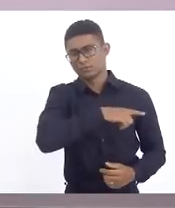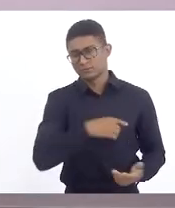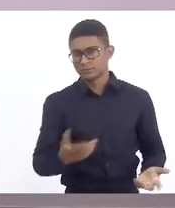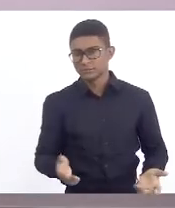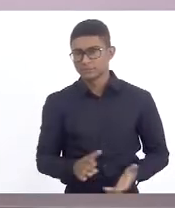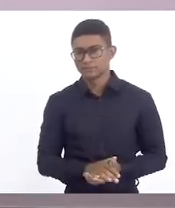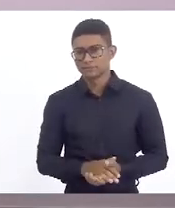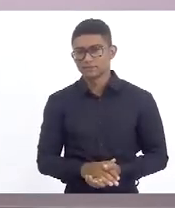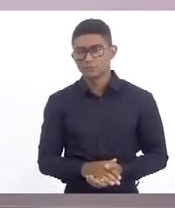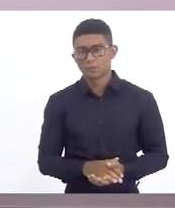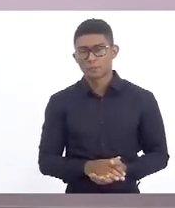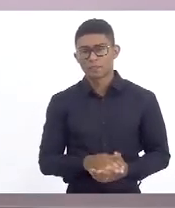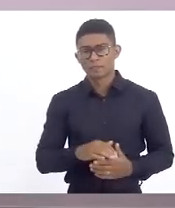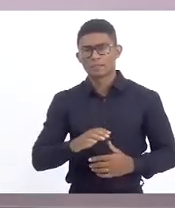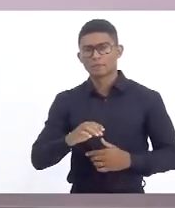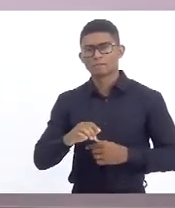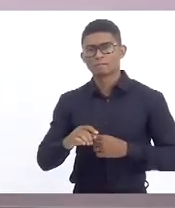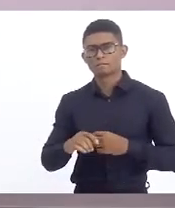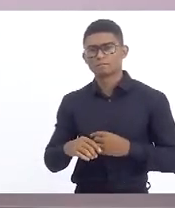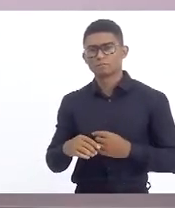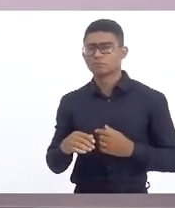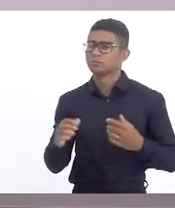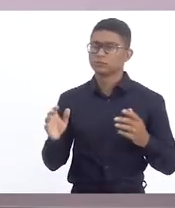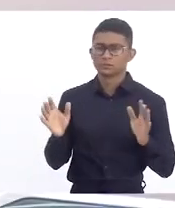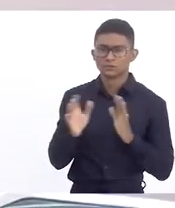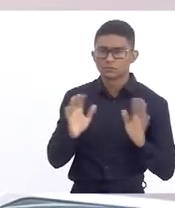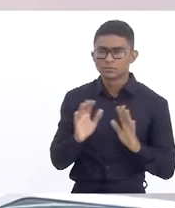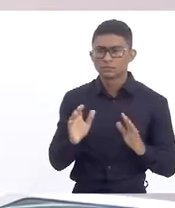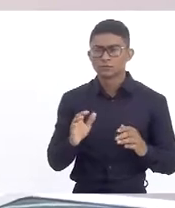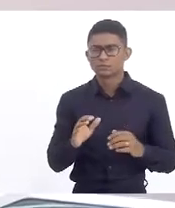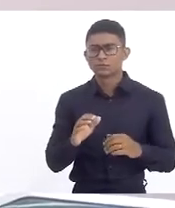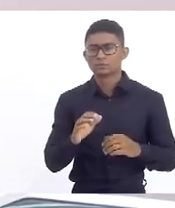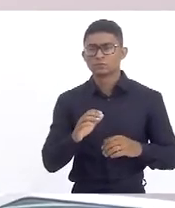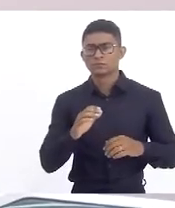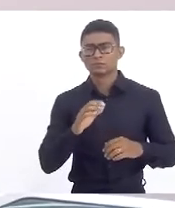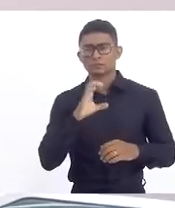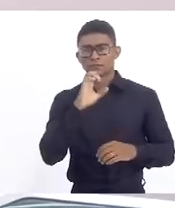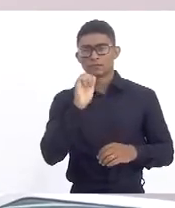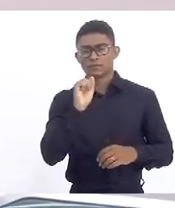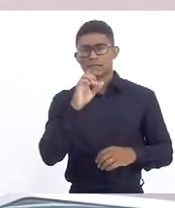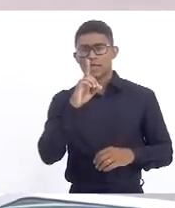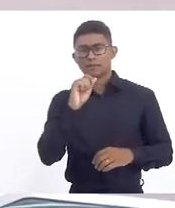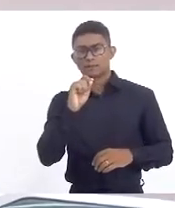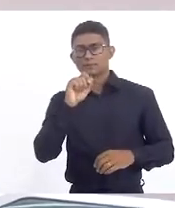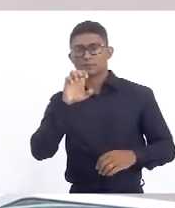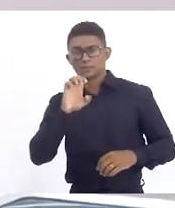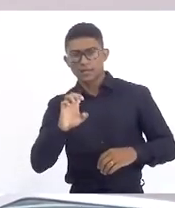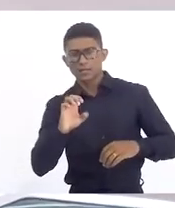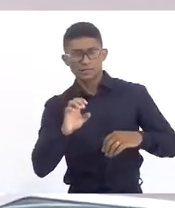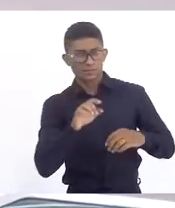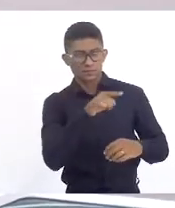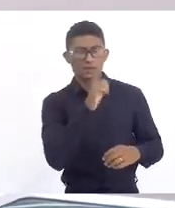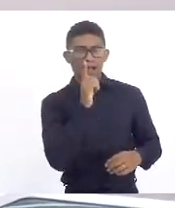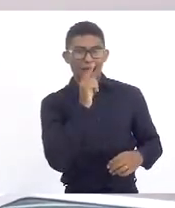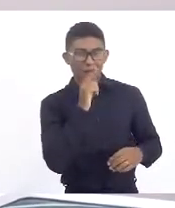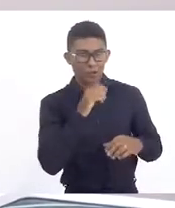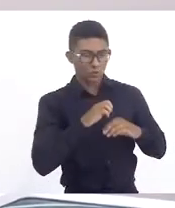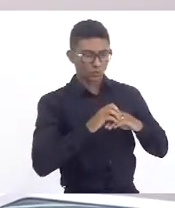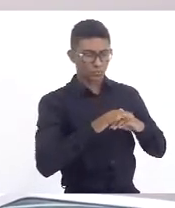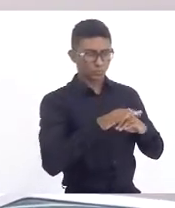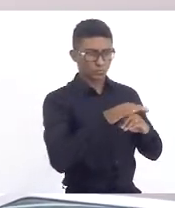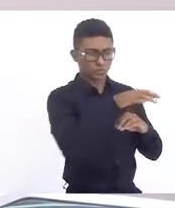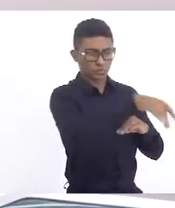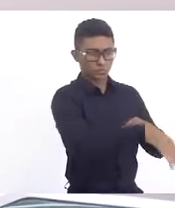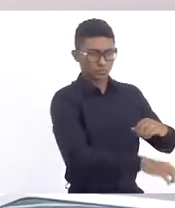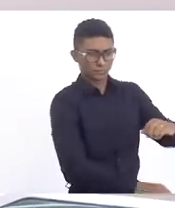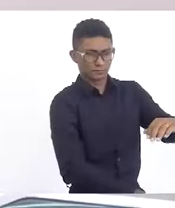passa para a EGEA. A CEDAE bota água no reservatório e a EGEA bota os macromedidores e mede. Tem muita coisa a CEDAE